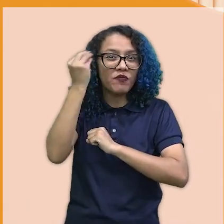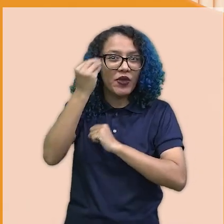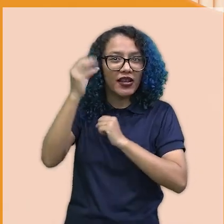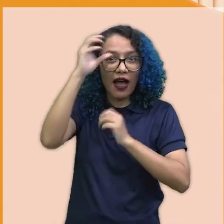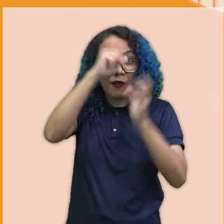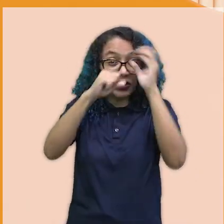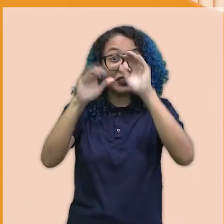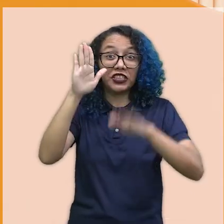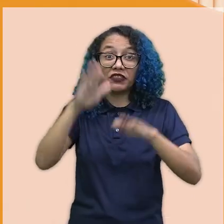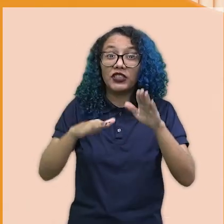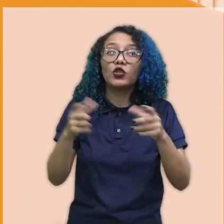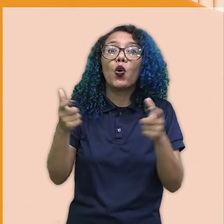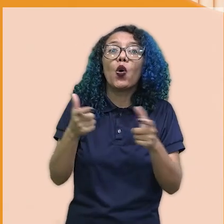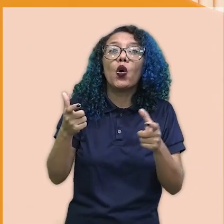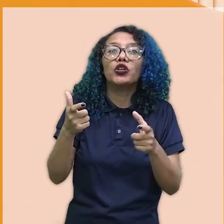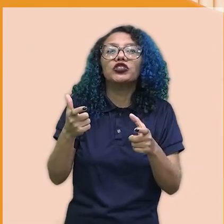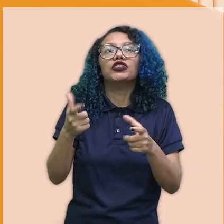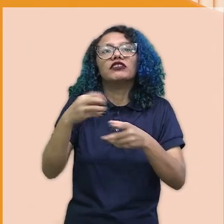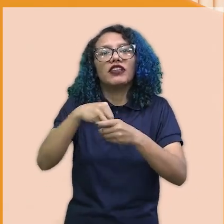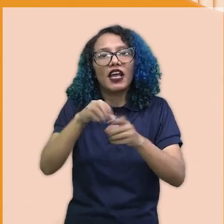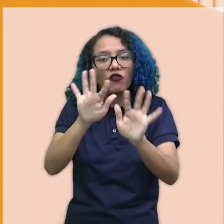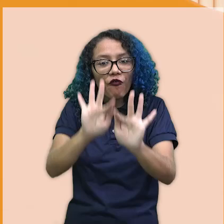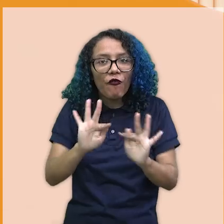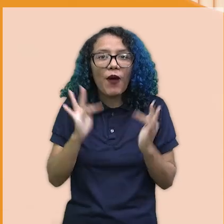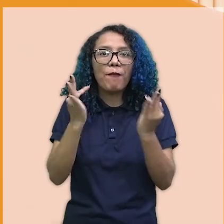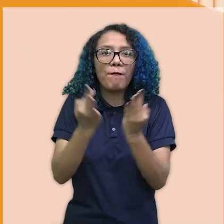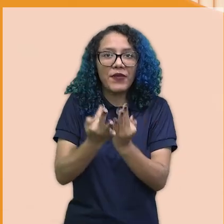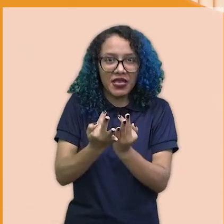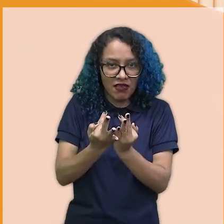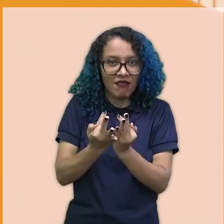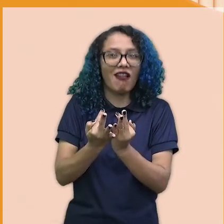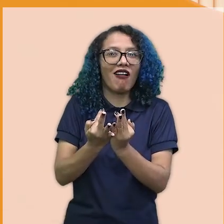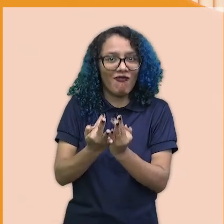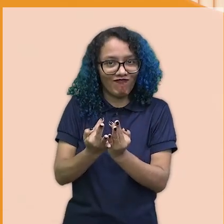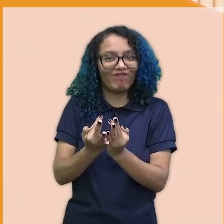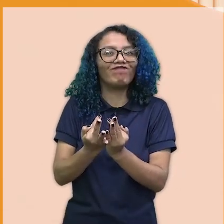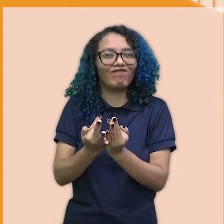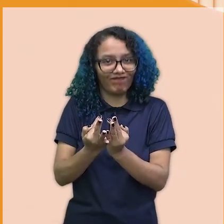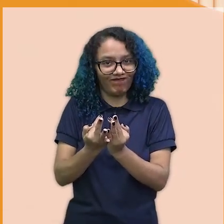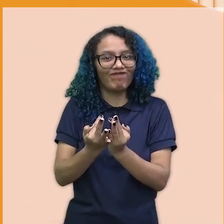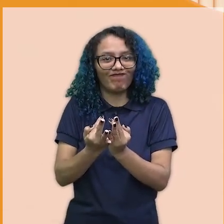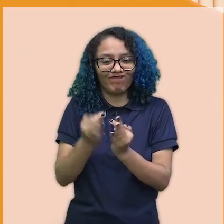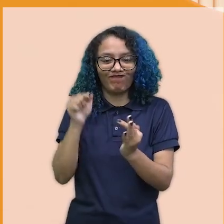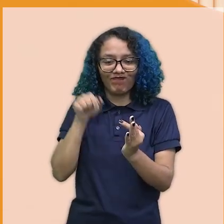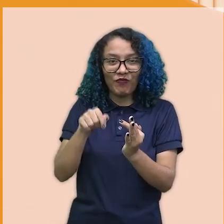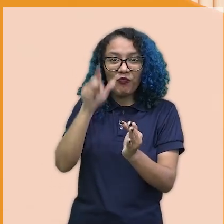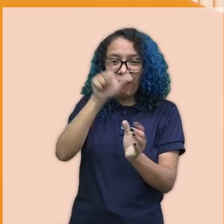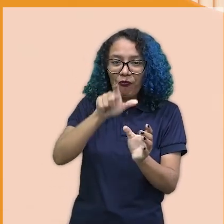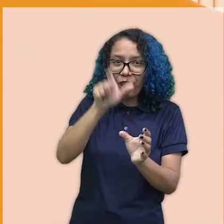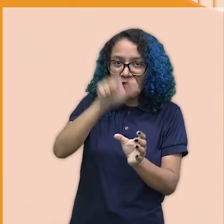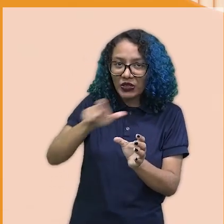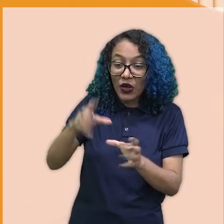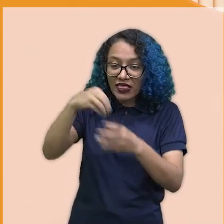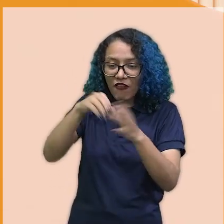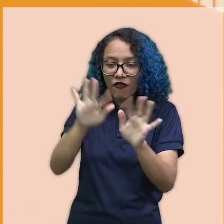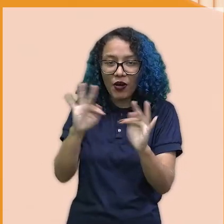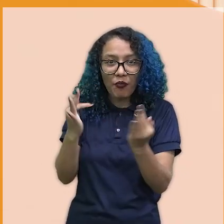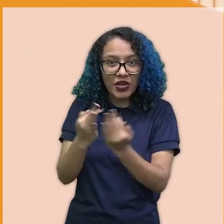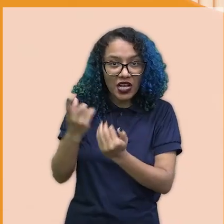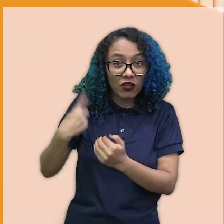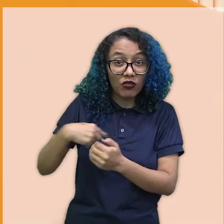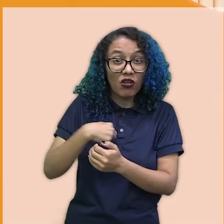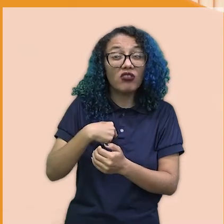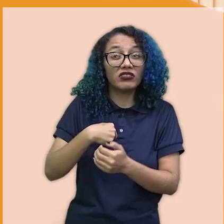muitas vezes a gente aprende na própria família. Infelizmente, muitas vezes, dentro da nossa família, tem pessoas que são racistas, mas não